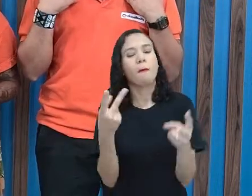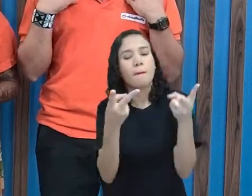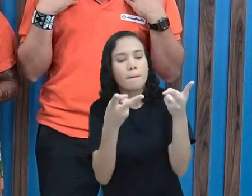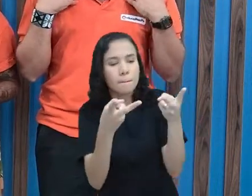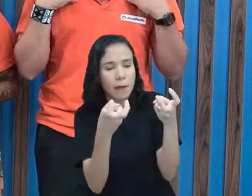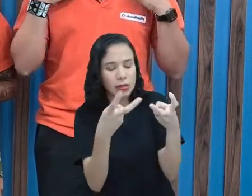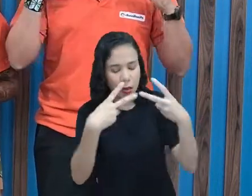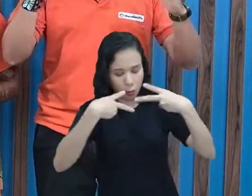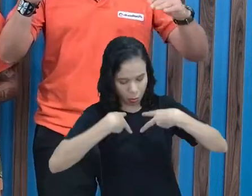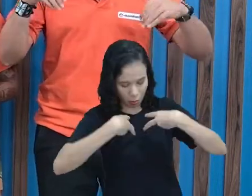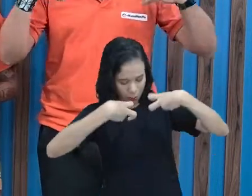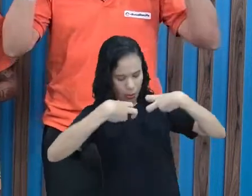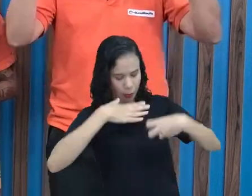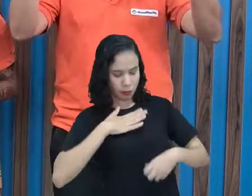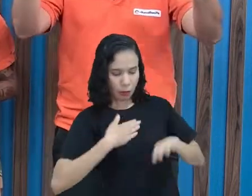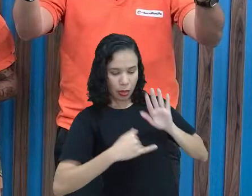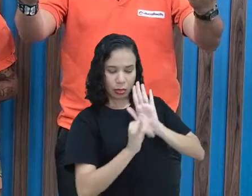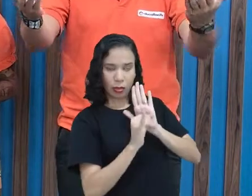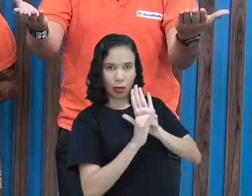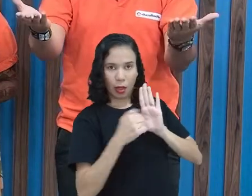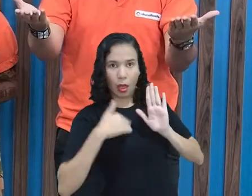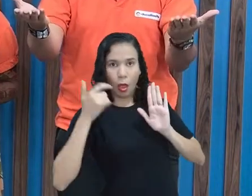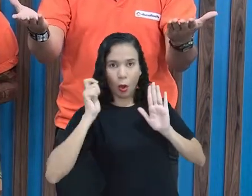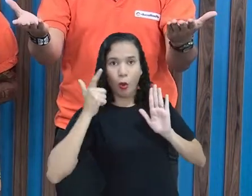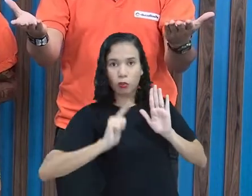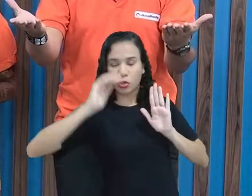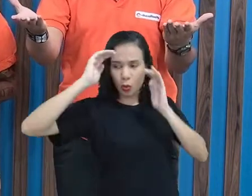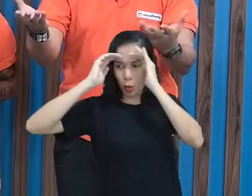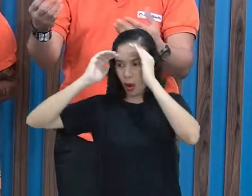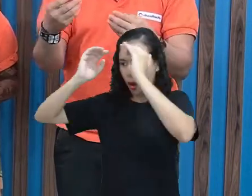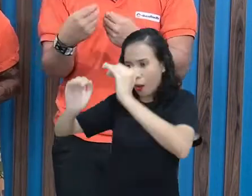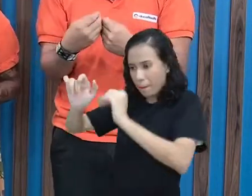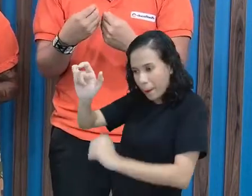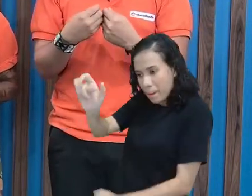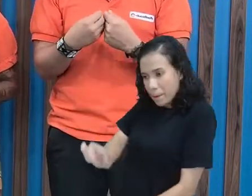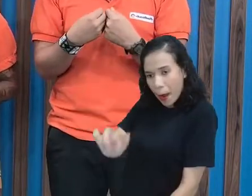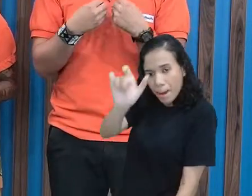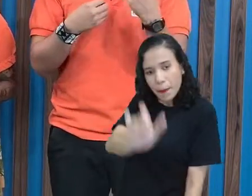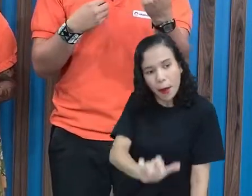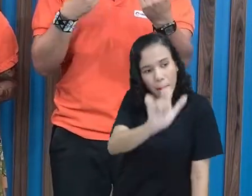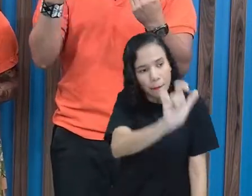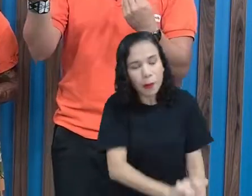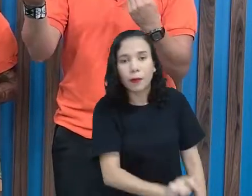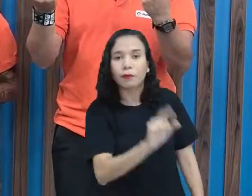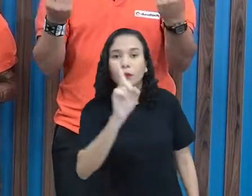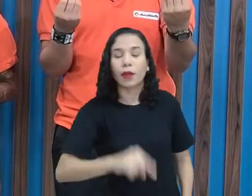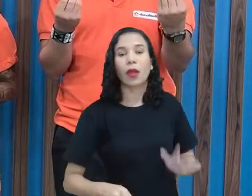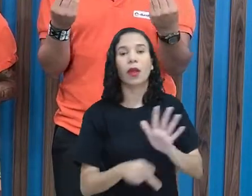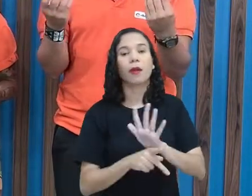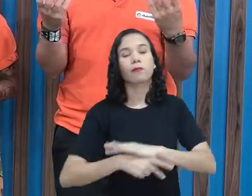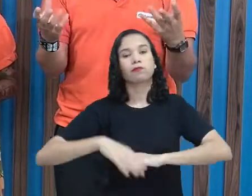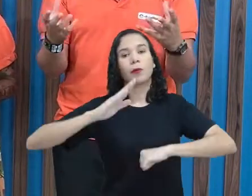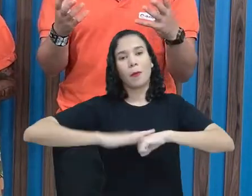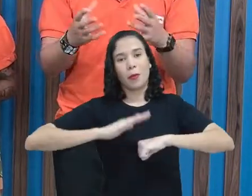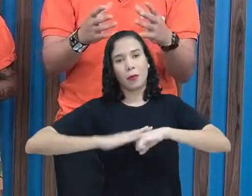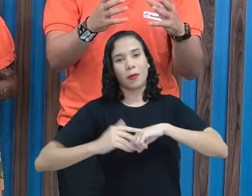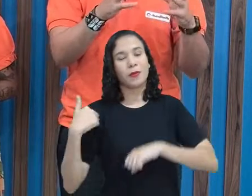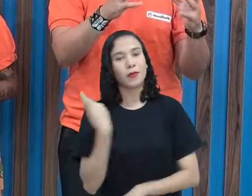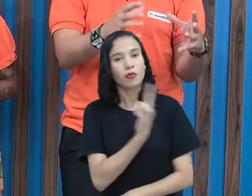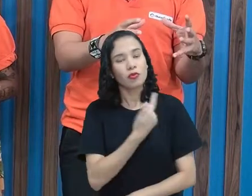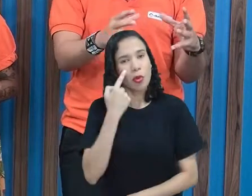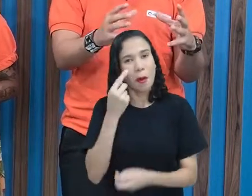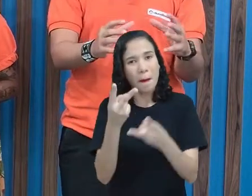minha identidade, eu respeito a identidade do outro, né? Isso tem a ver com a alteridade, a gente perceber que